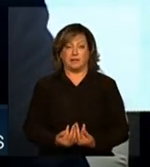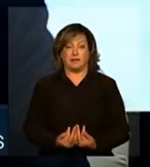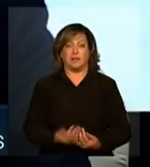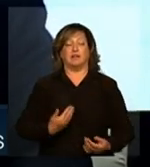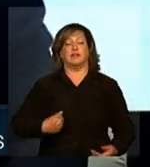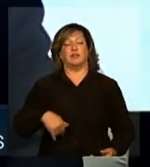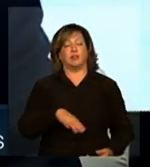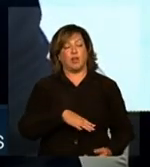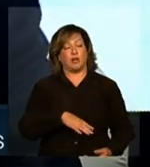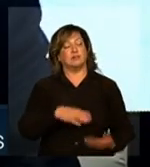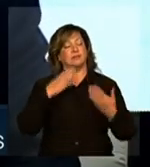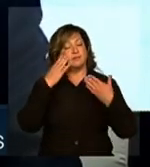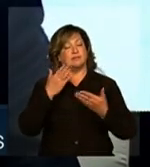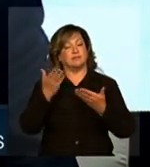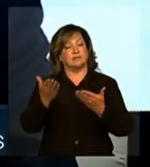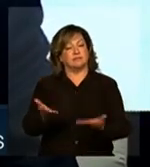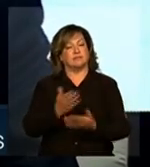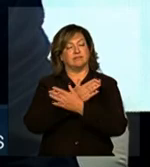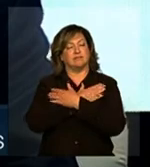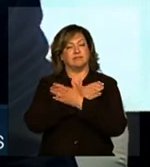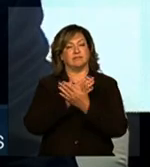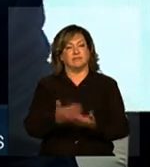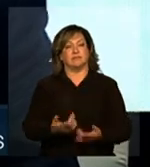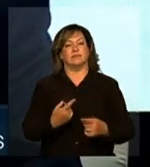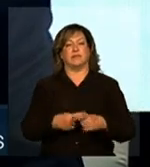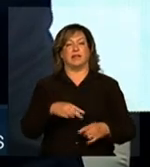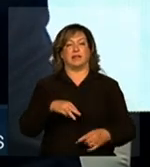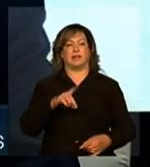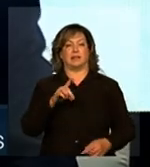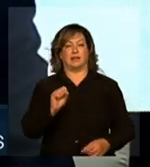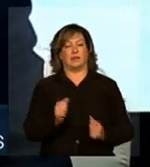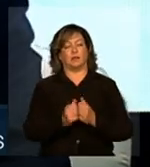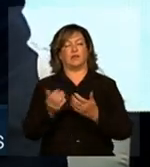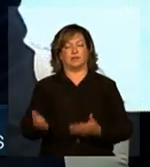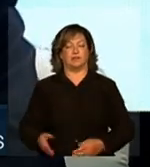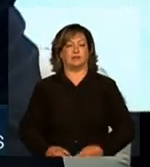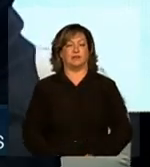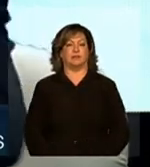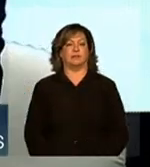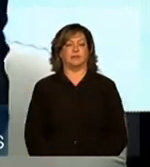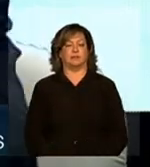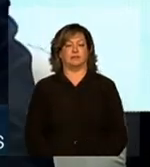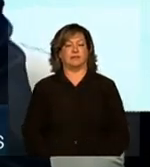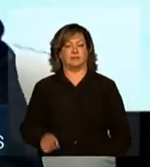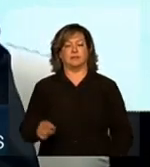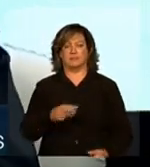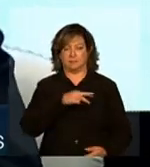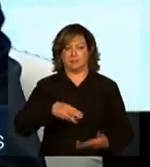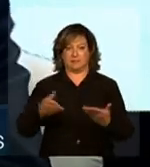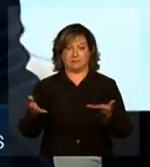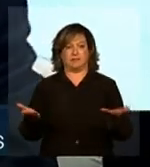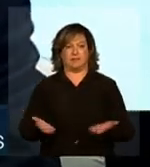gente deve nessa ação fraterna aí com o MDS, contigo. Contigo, ministra.